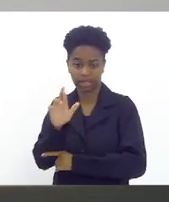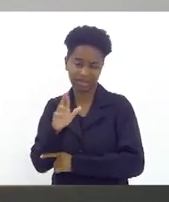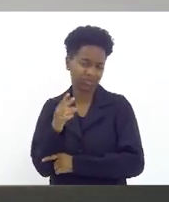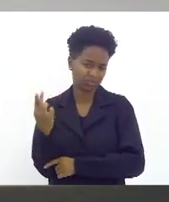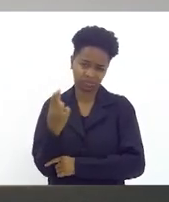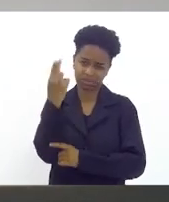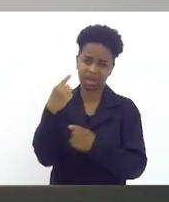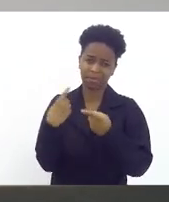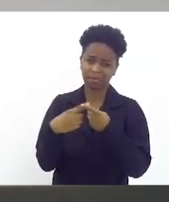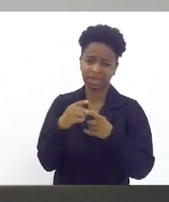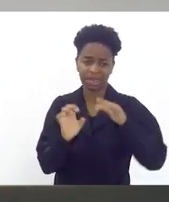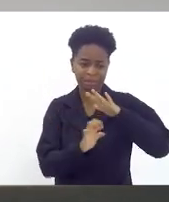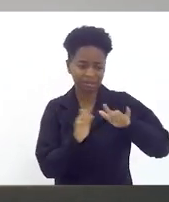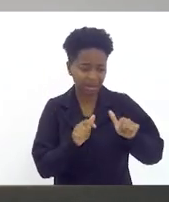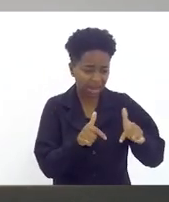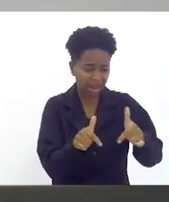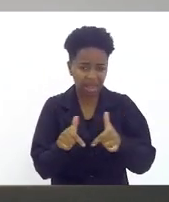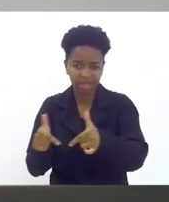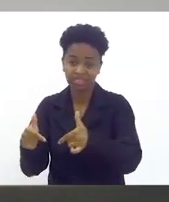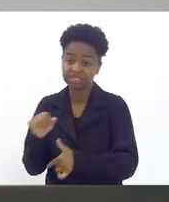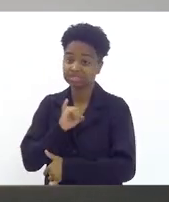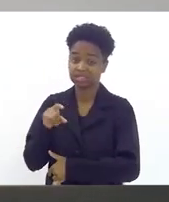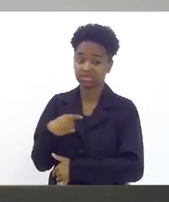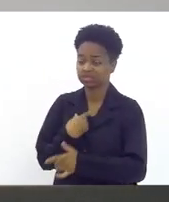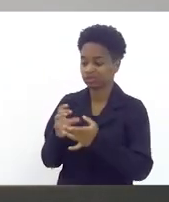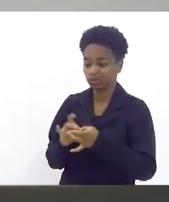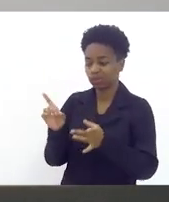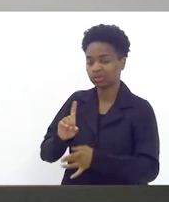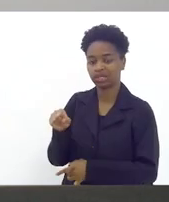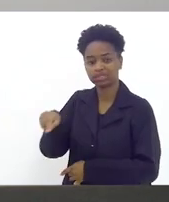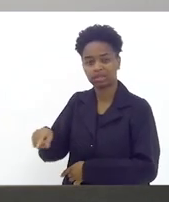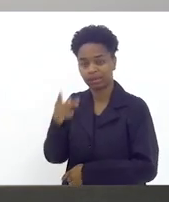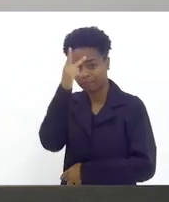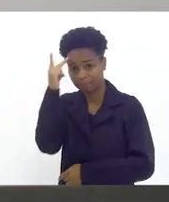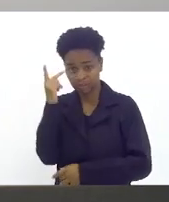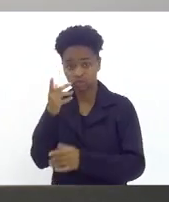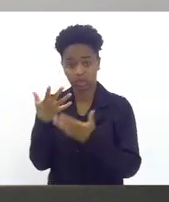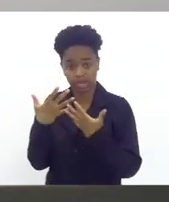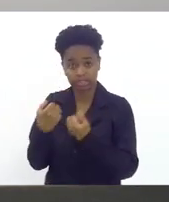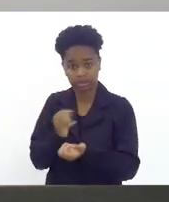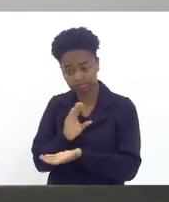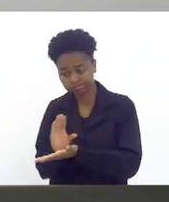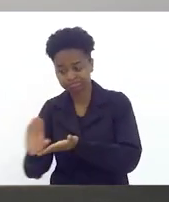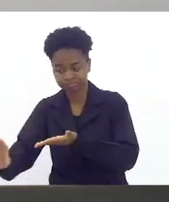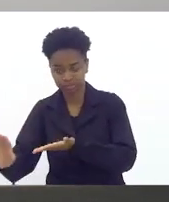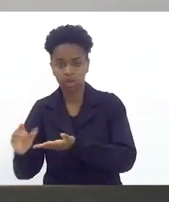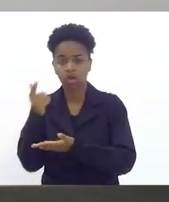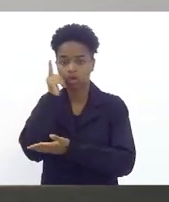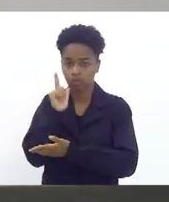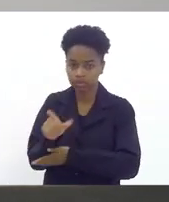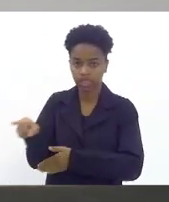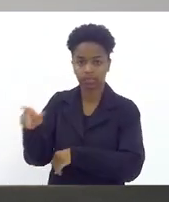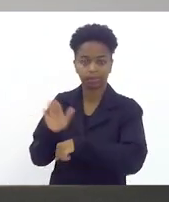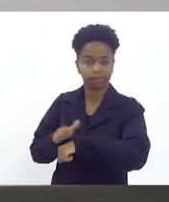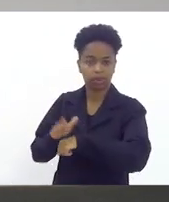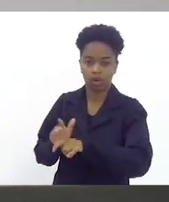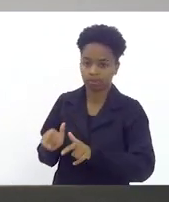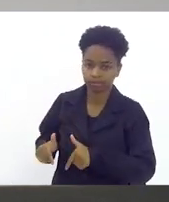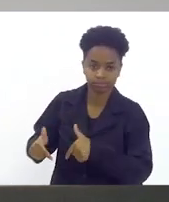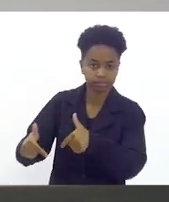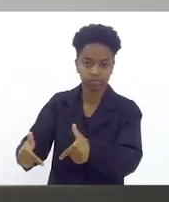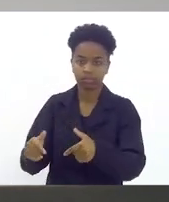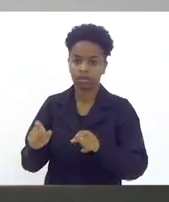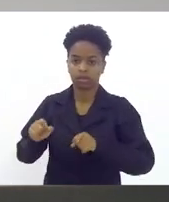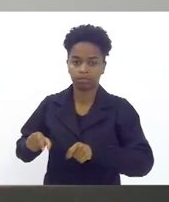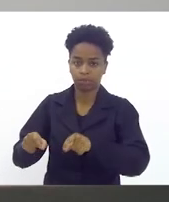uma instituição executar se a gente não viabilizar que esse proprietário ele receba o recurso ele consiga acessar ele consiga também promover a